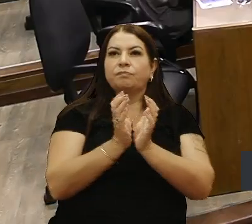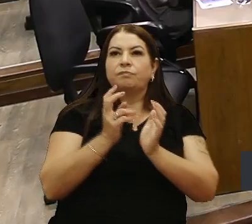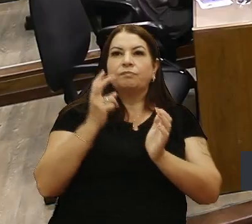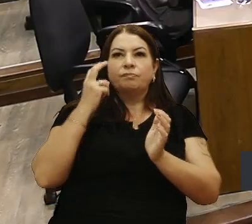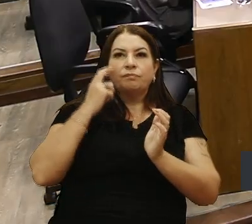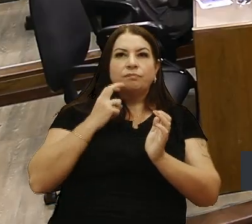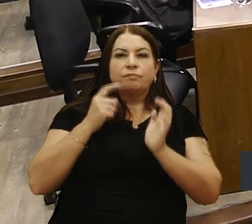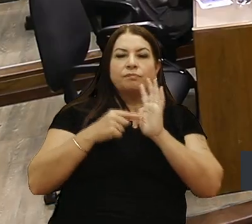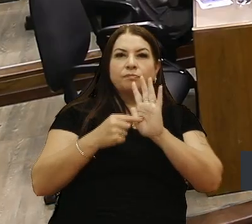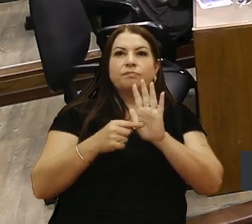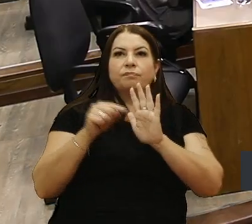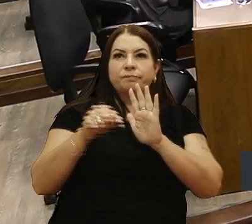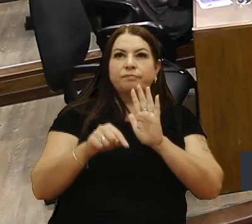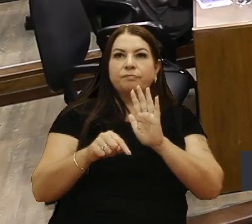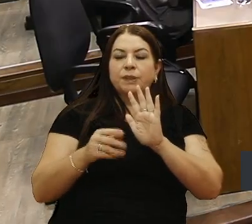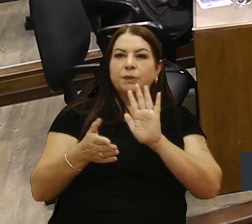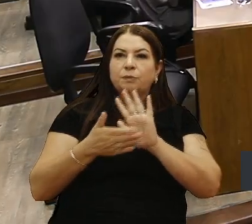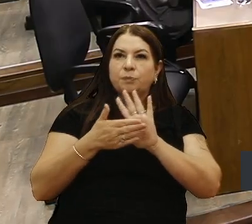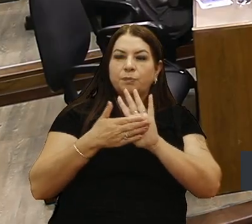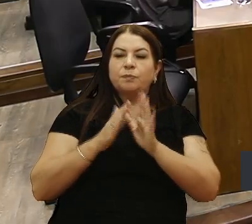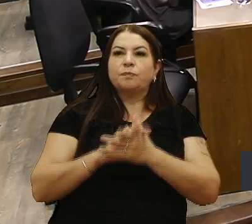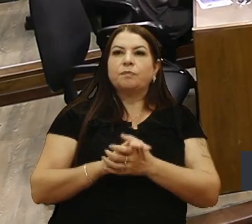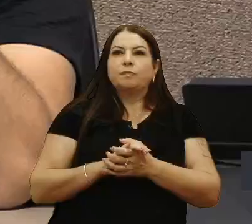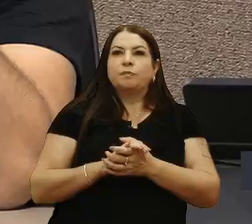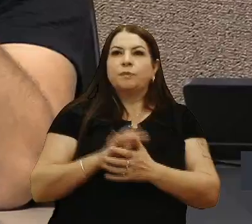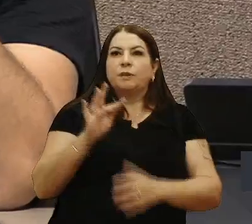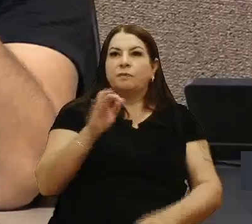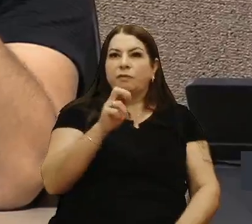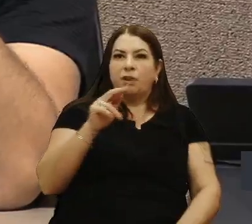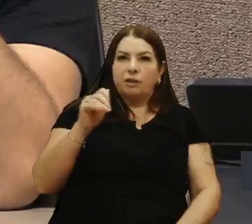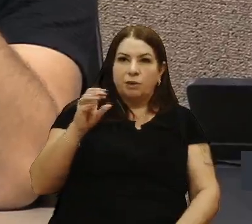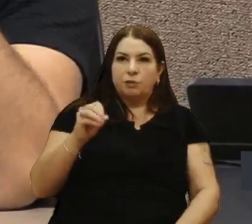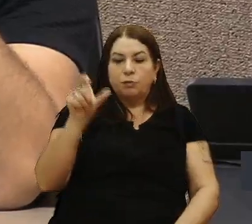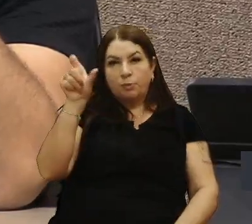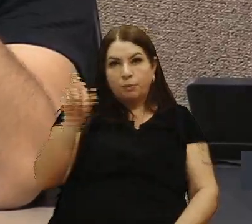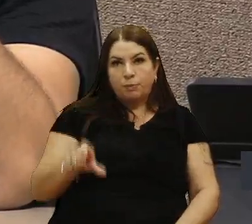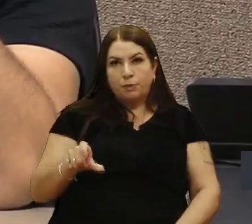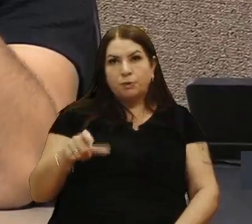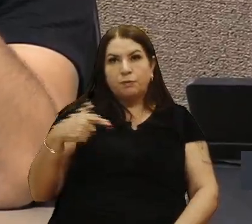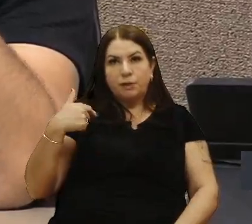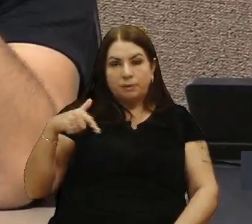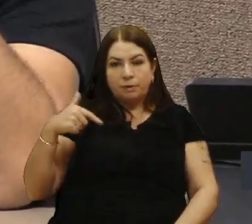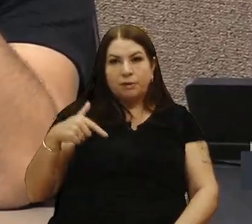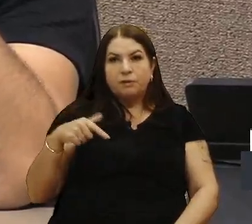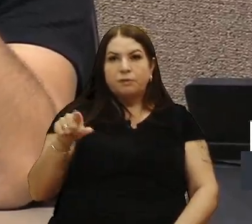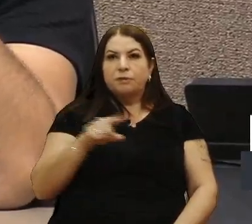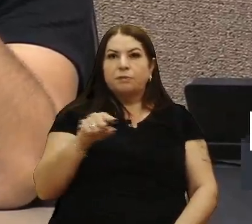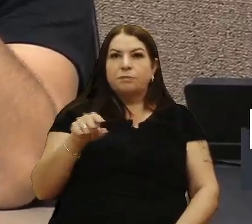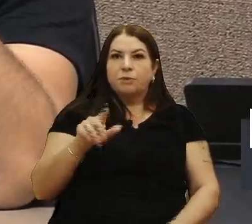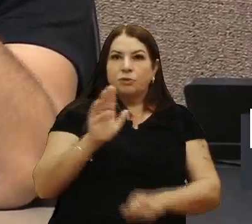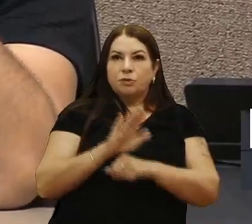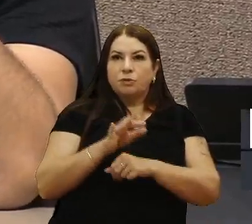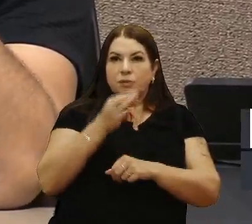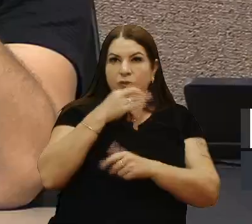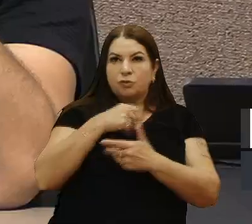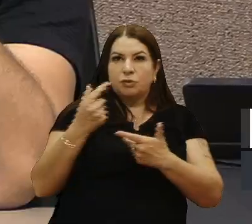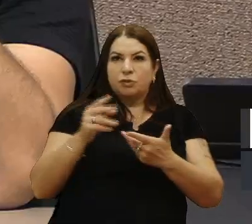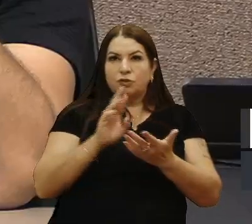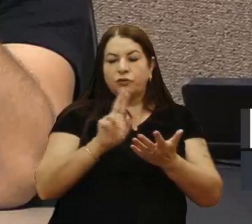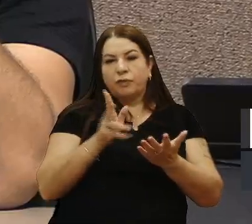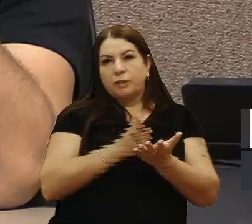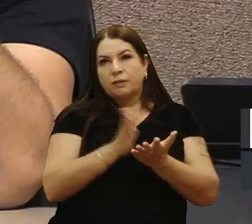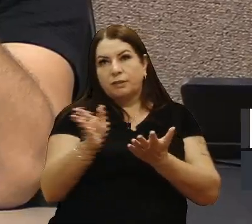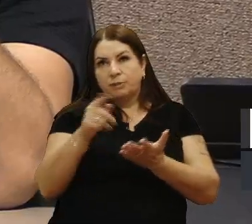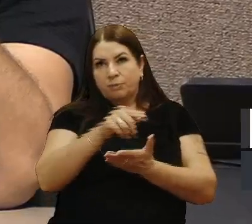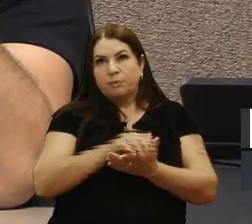ter trazido para casa essa proposição. Fernando Bertotto é uma pessoa que vem trabalhando por Caxias em vários segmentos, né? E a